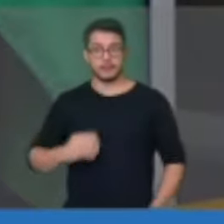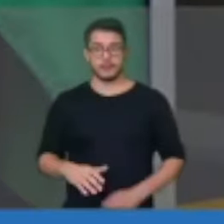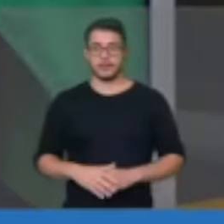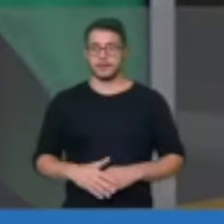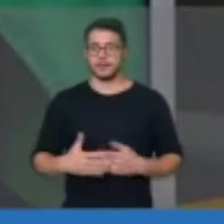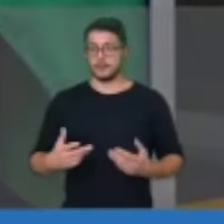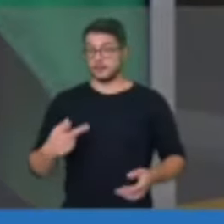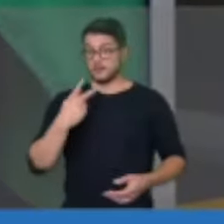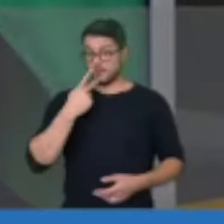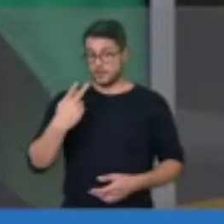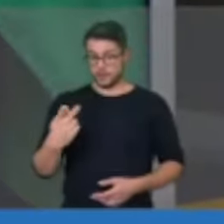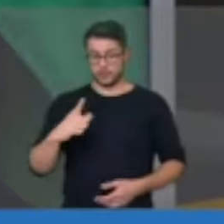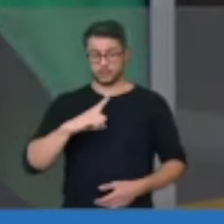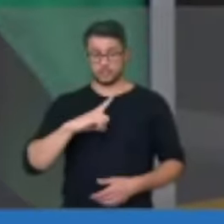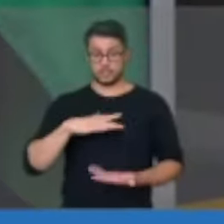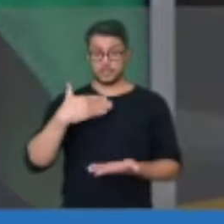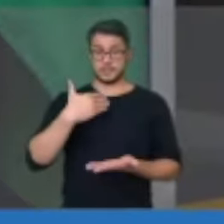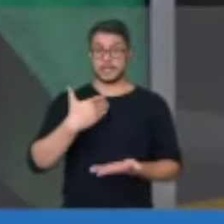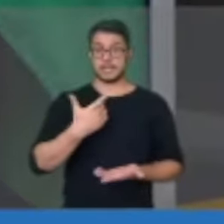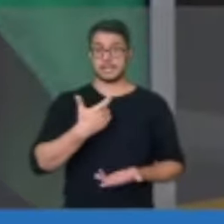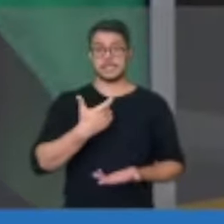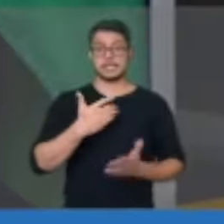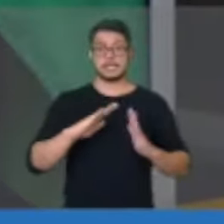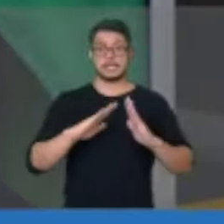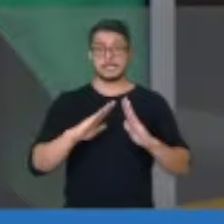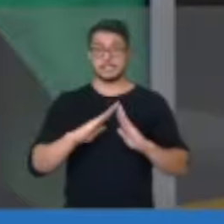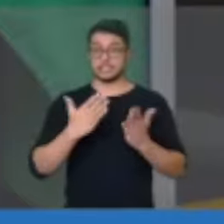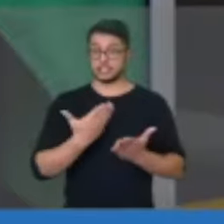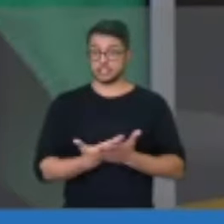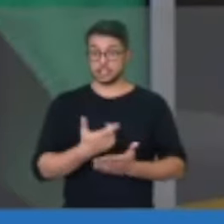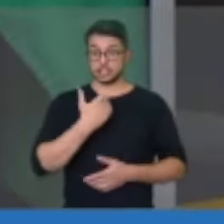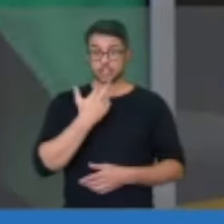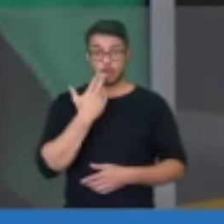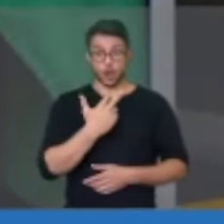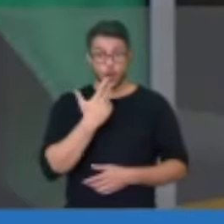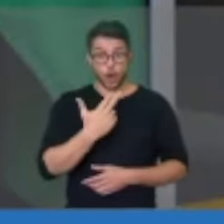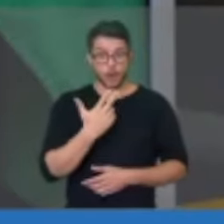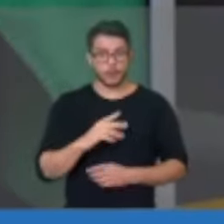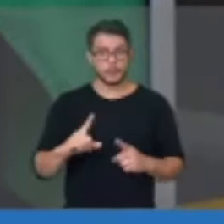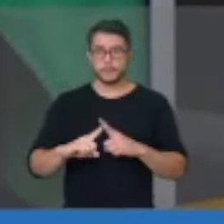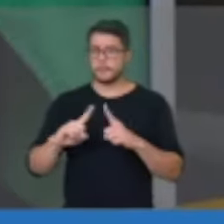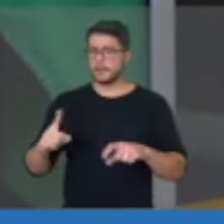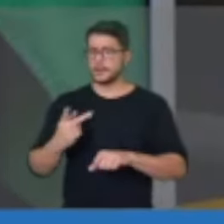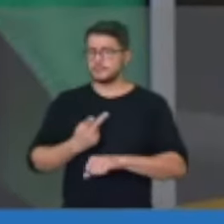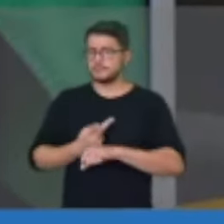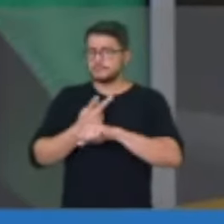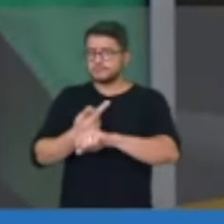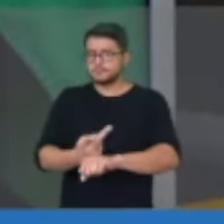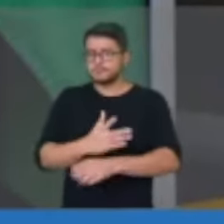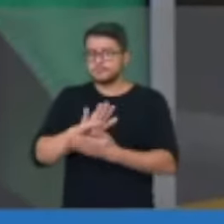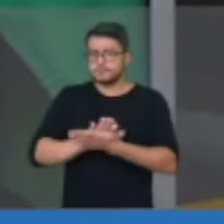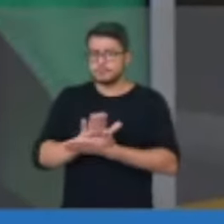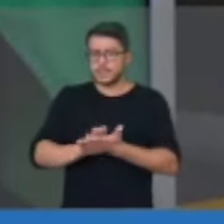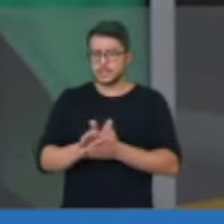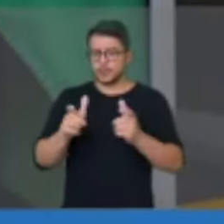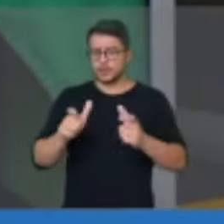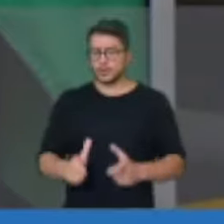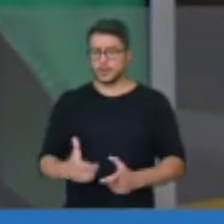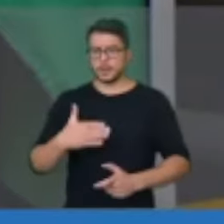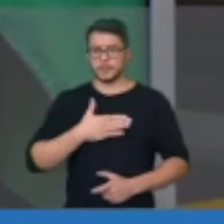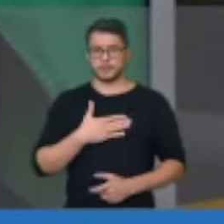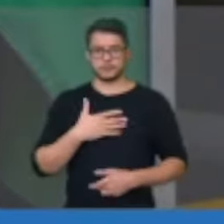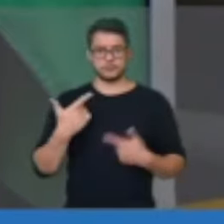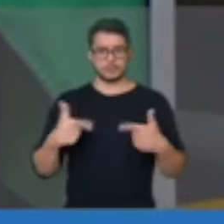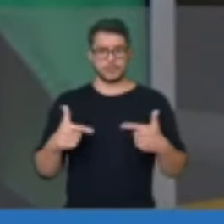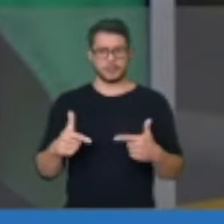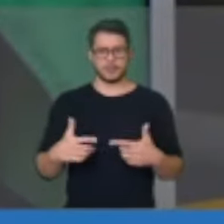no meu escritório político, mas, curiosamente, não foram fazer busca e apreensão no meu escritório político. Tem cabimento isso?